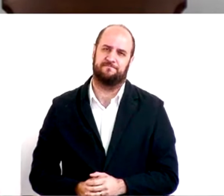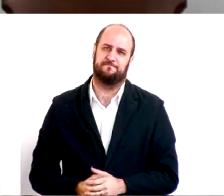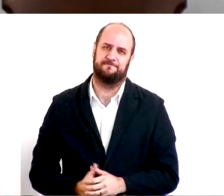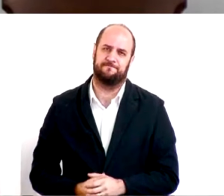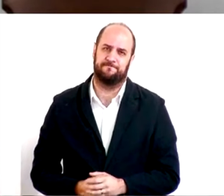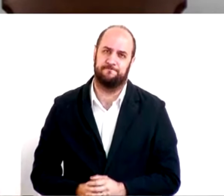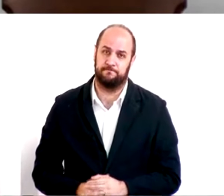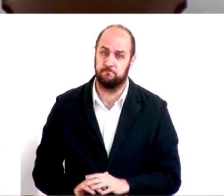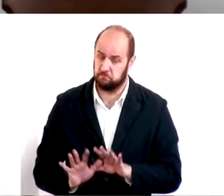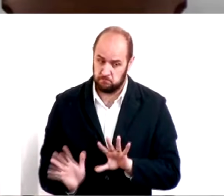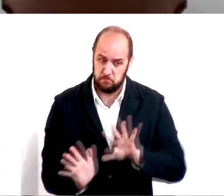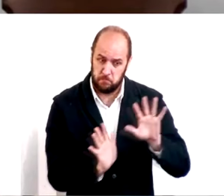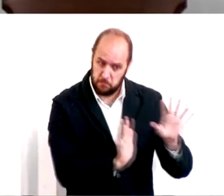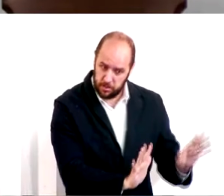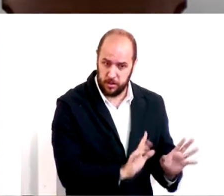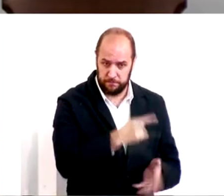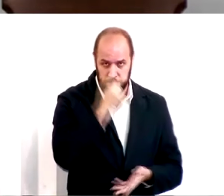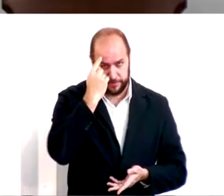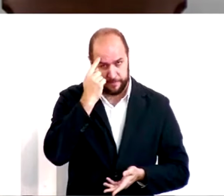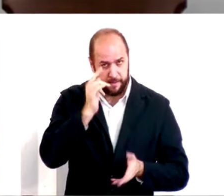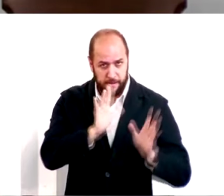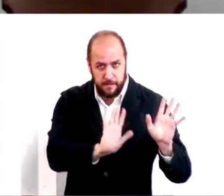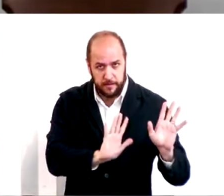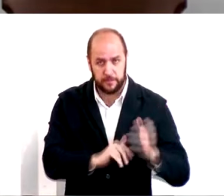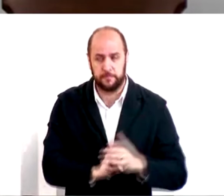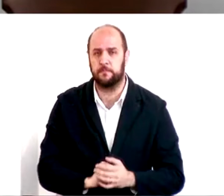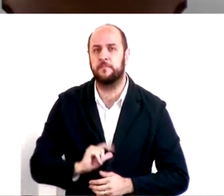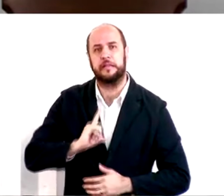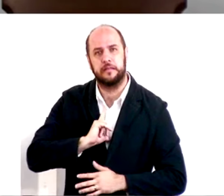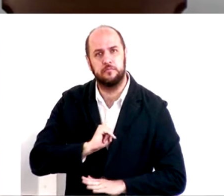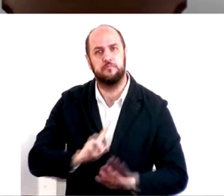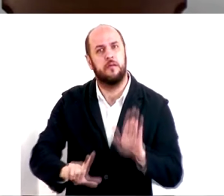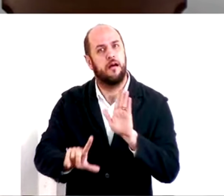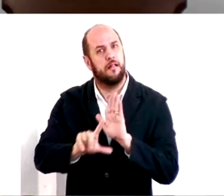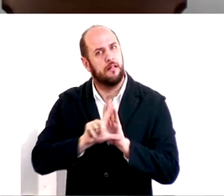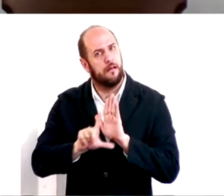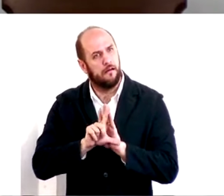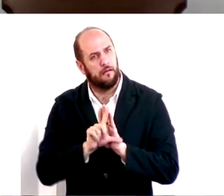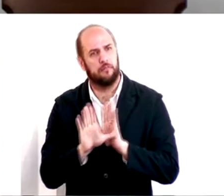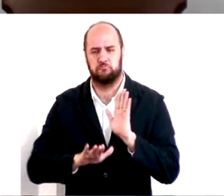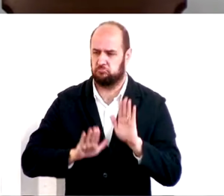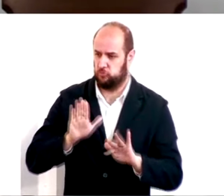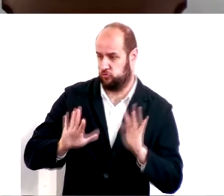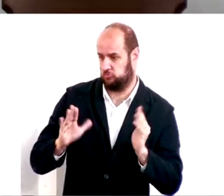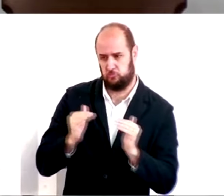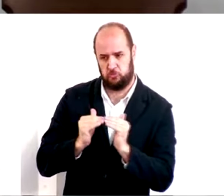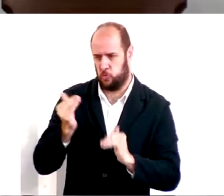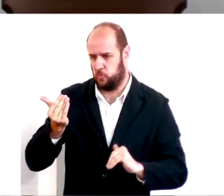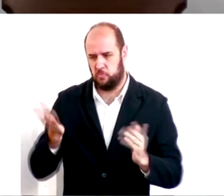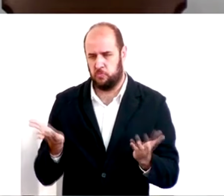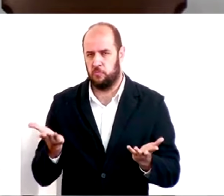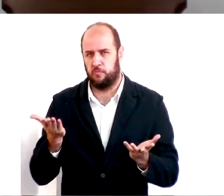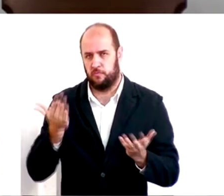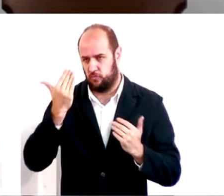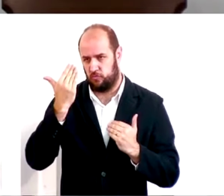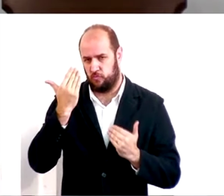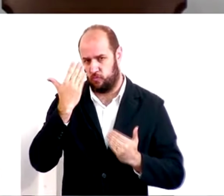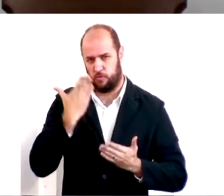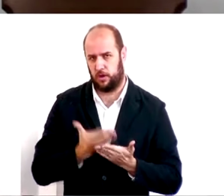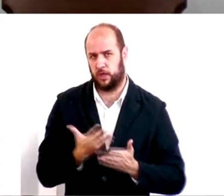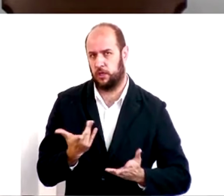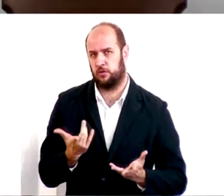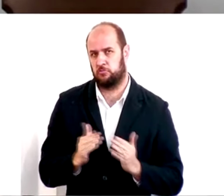Fora esse aspecto, meus irmãos, nós temos leis, às vezes não concordamos exatamente com as leis,